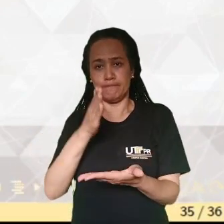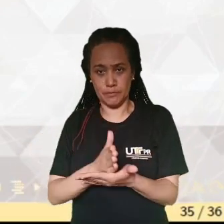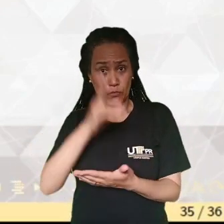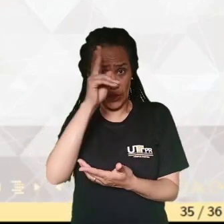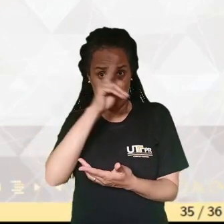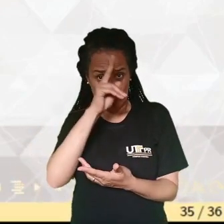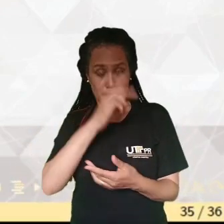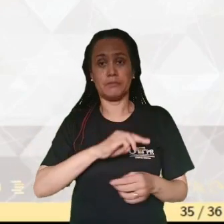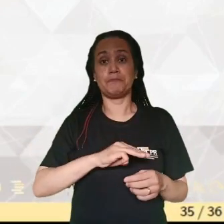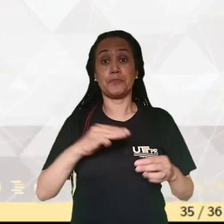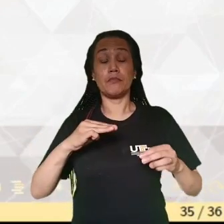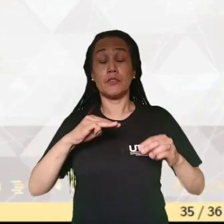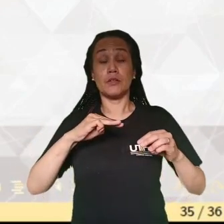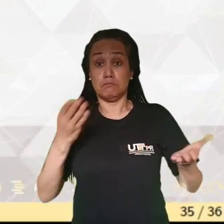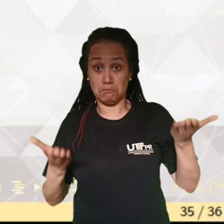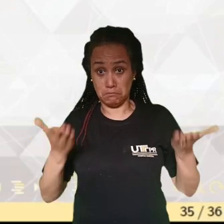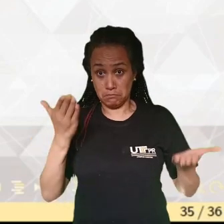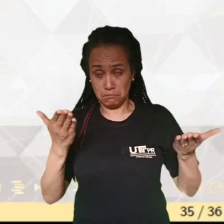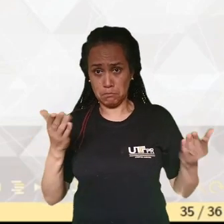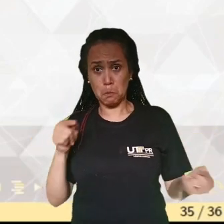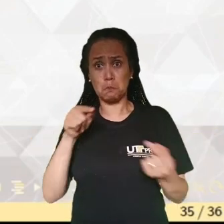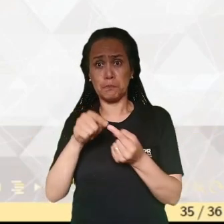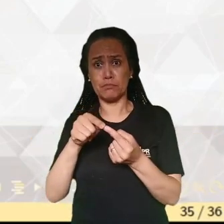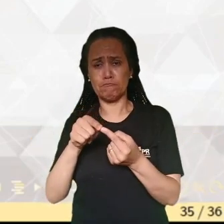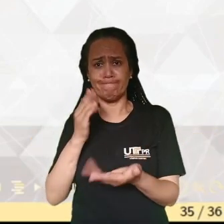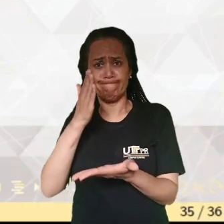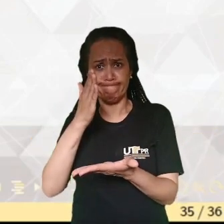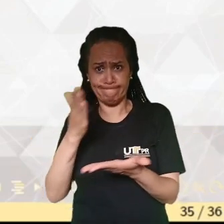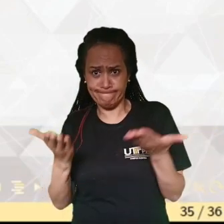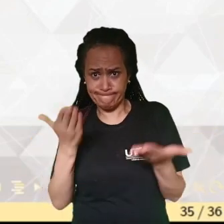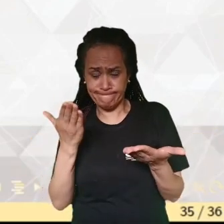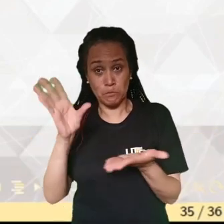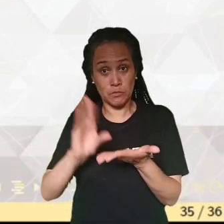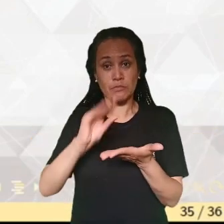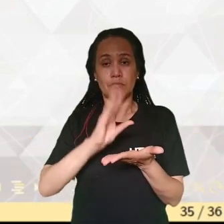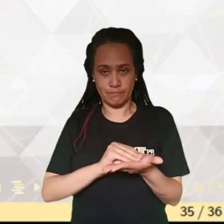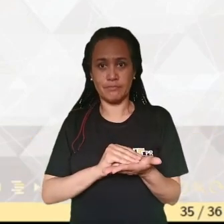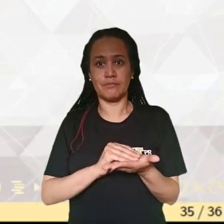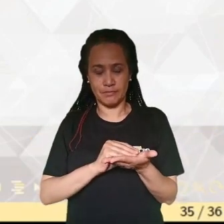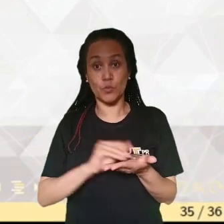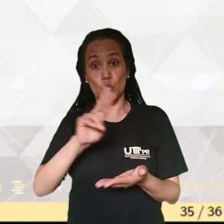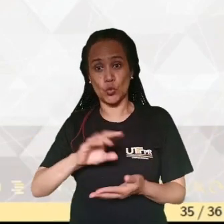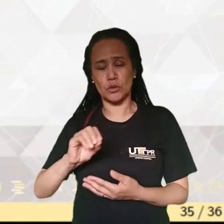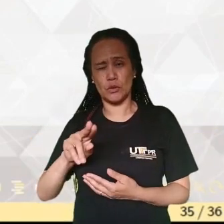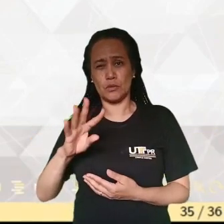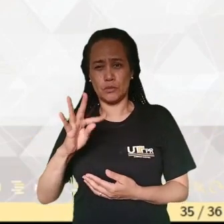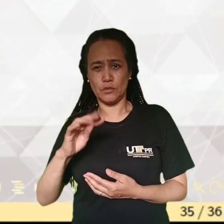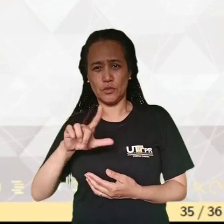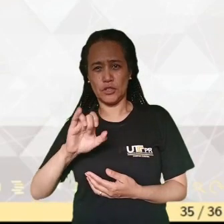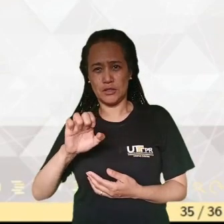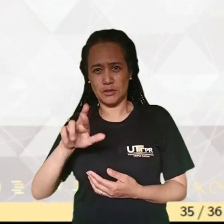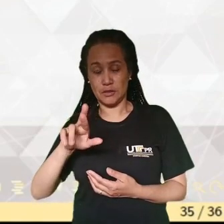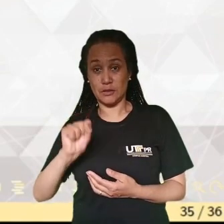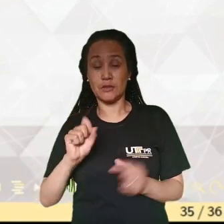a moda e o ponto médio. Lembrando, a média é um ponto de equilíbrio dos dados, mas ela é sensível